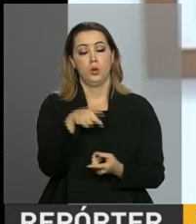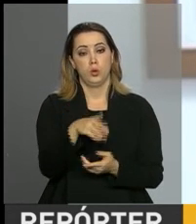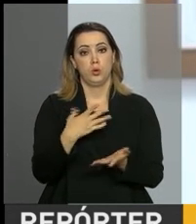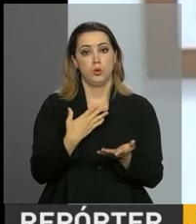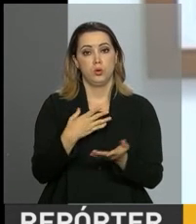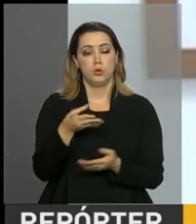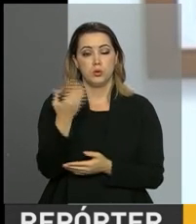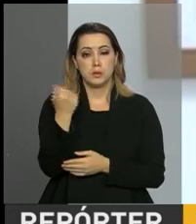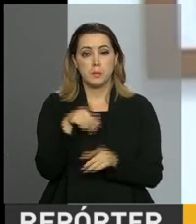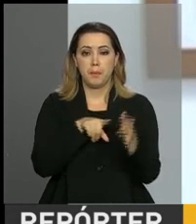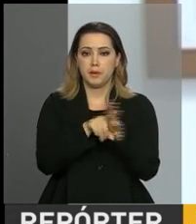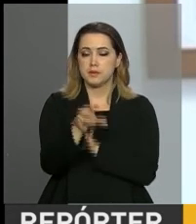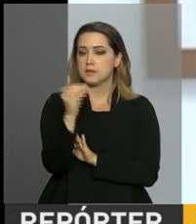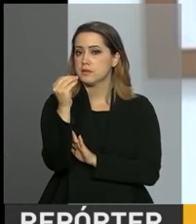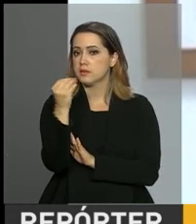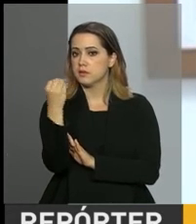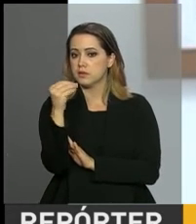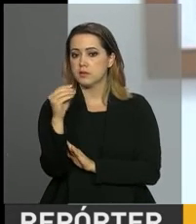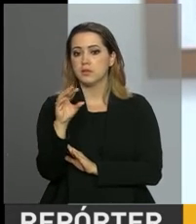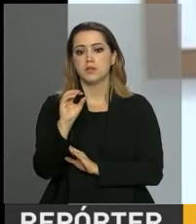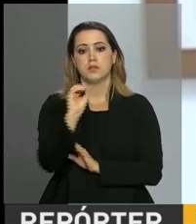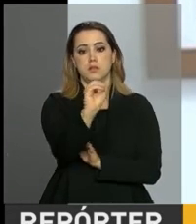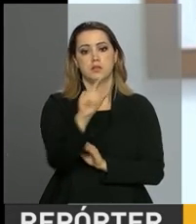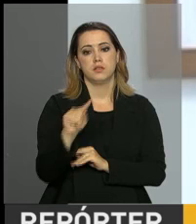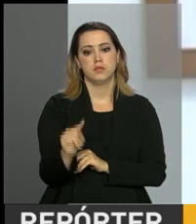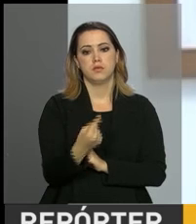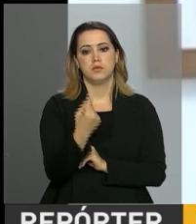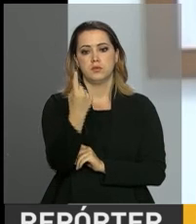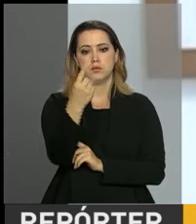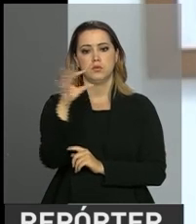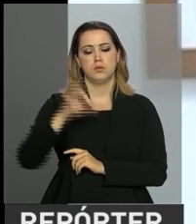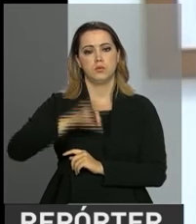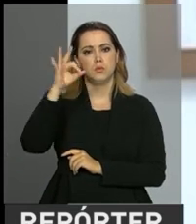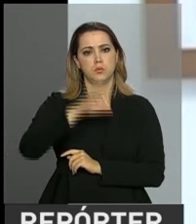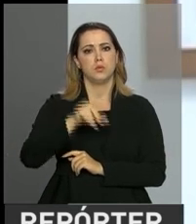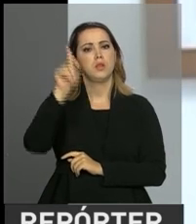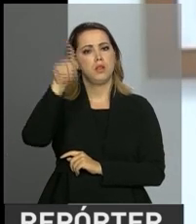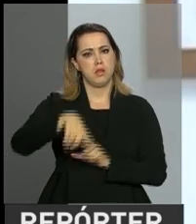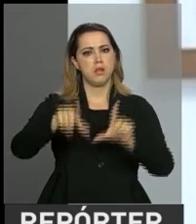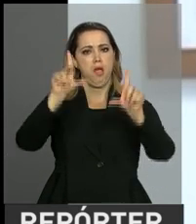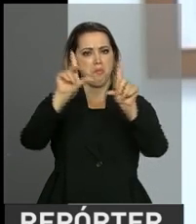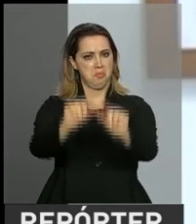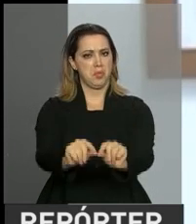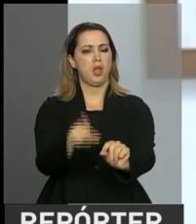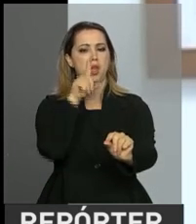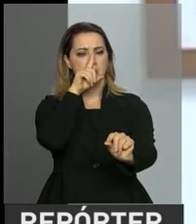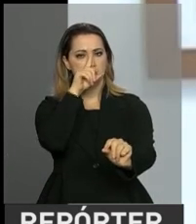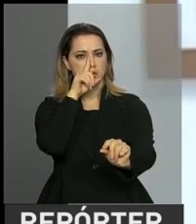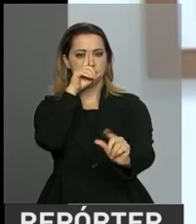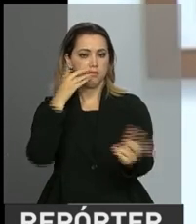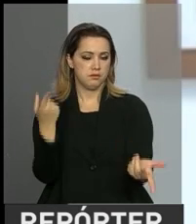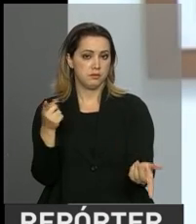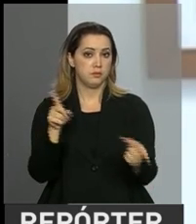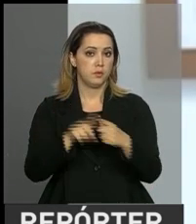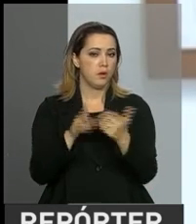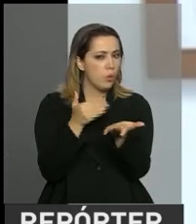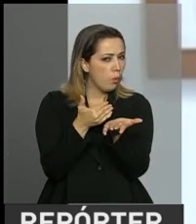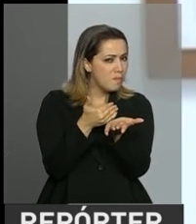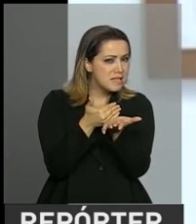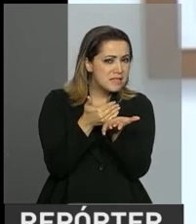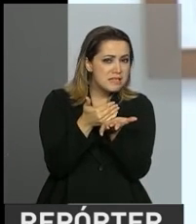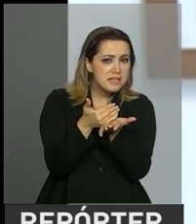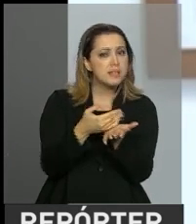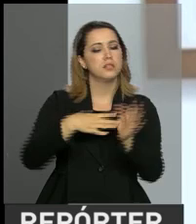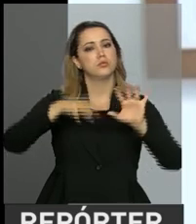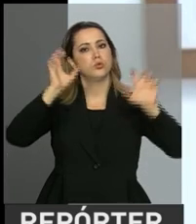do mosquito ficou em 0 1% é considerado baixo risco de epidemia pelo ministério da saúde na bahia iniciando o período chuvoso